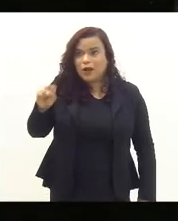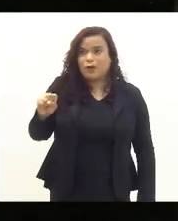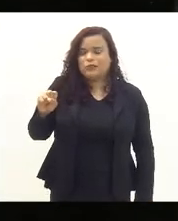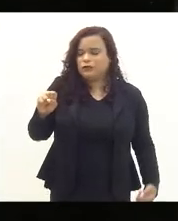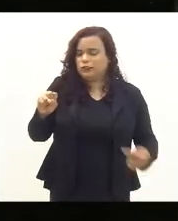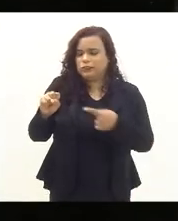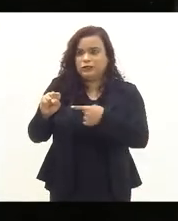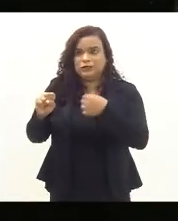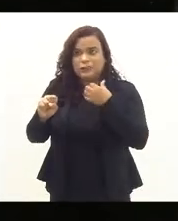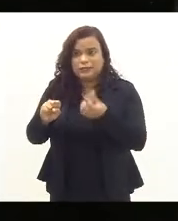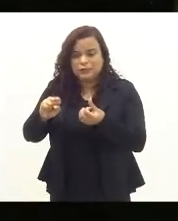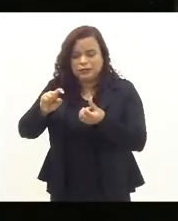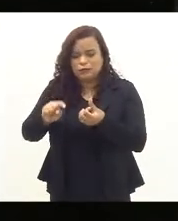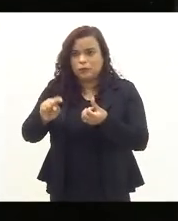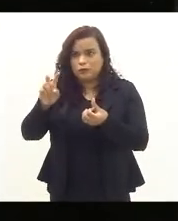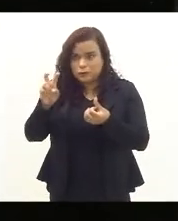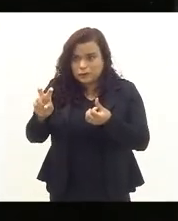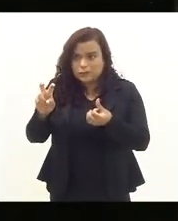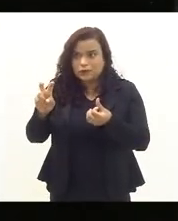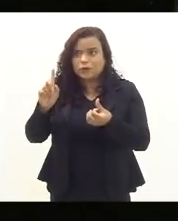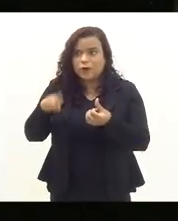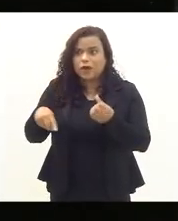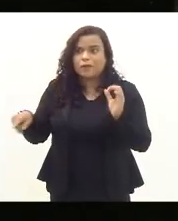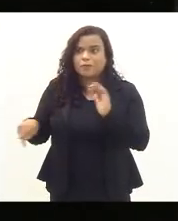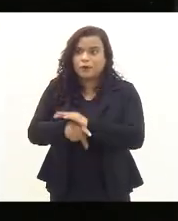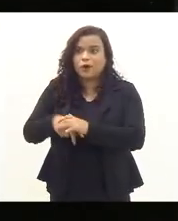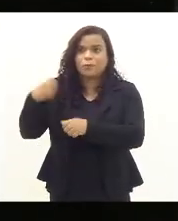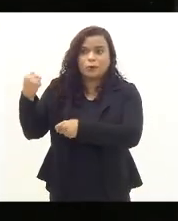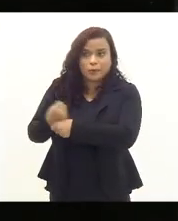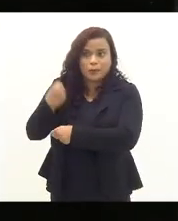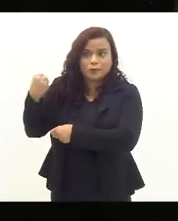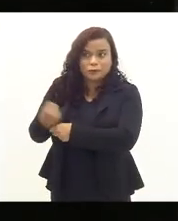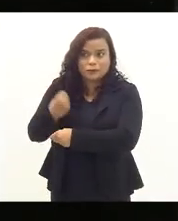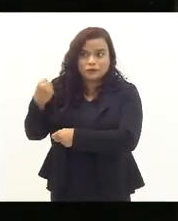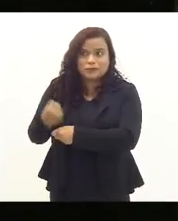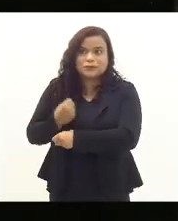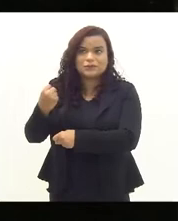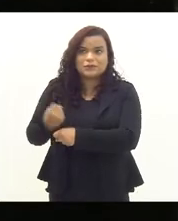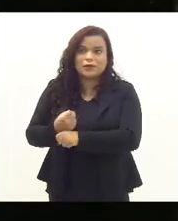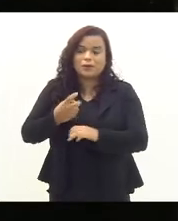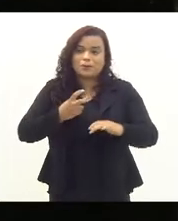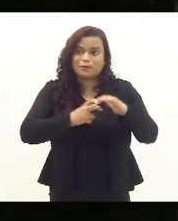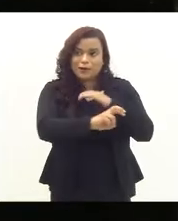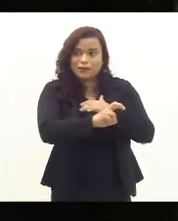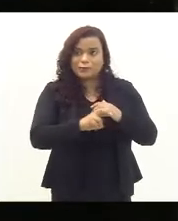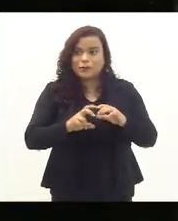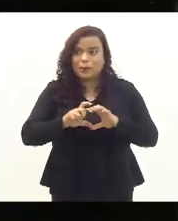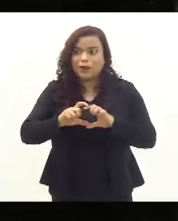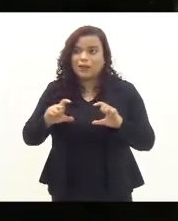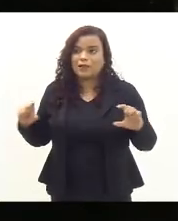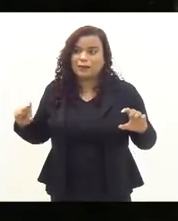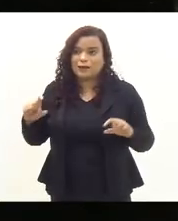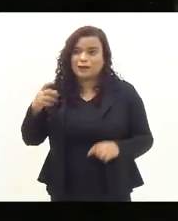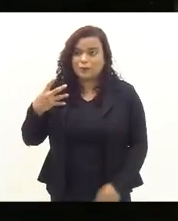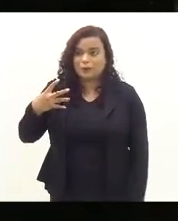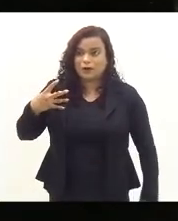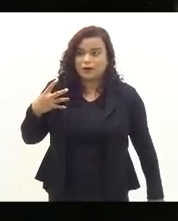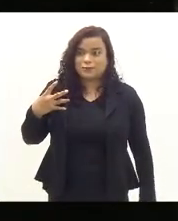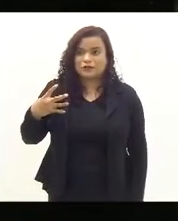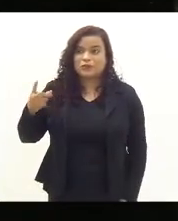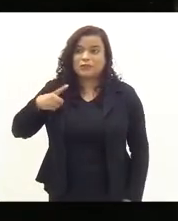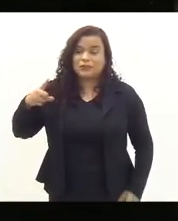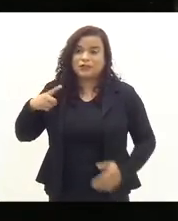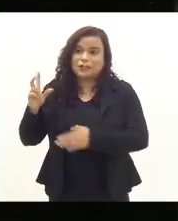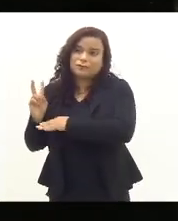seis. 5 bilhões foi relativo a construção da linha 4 em que teve seis contratos de